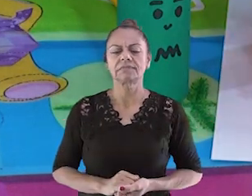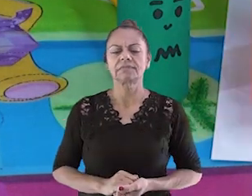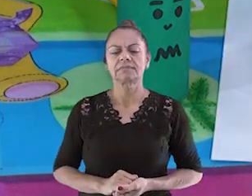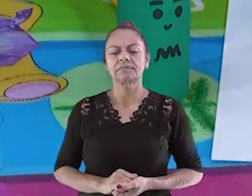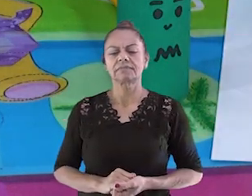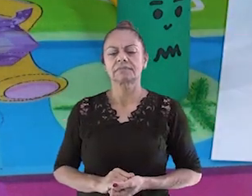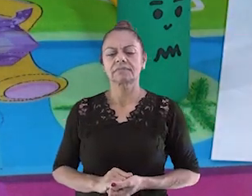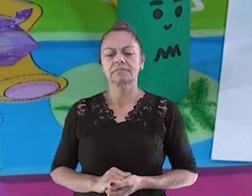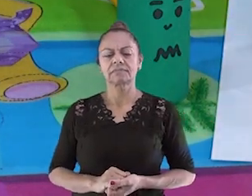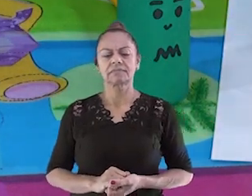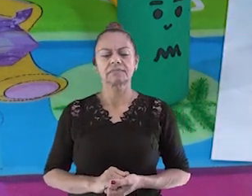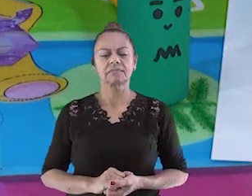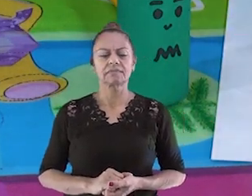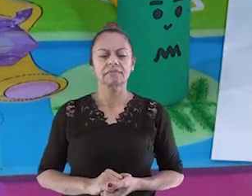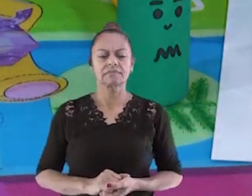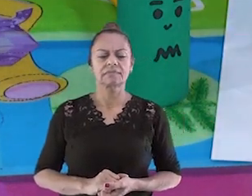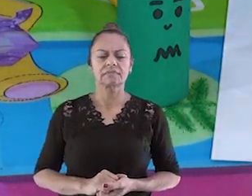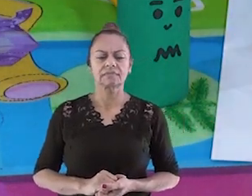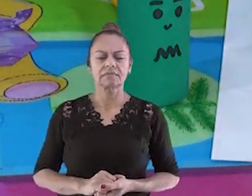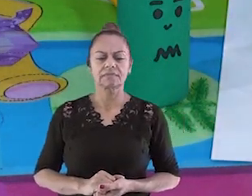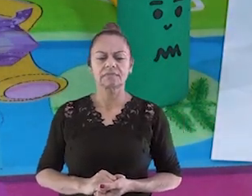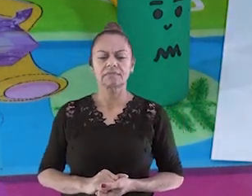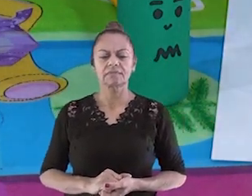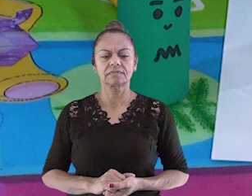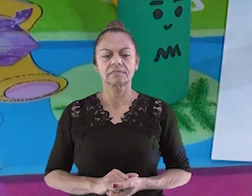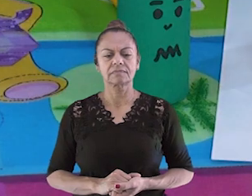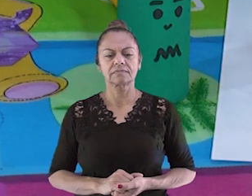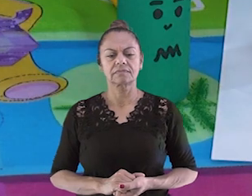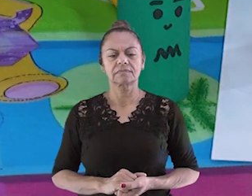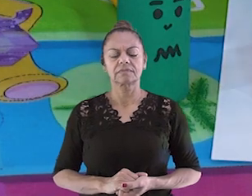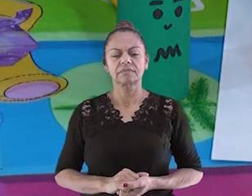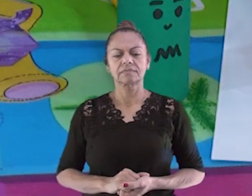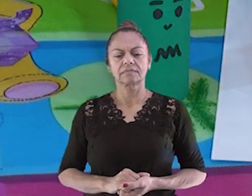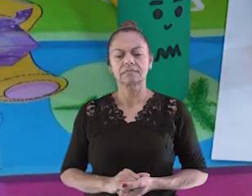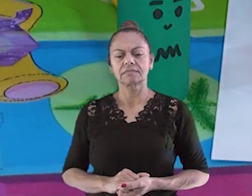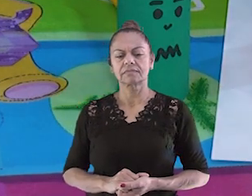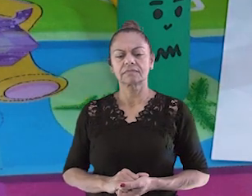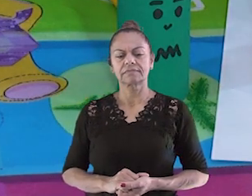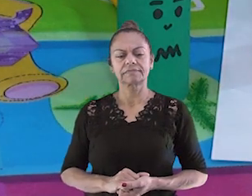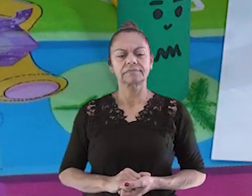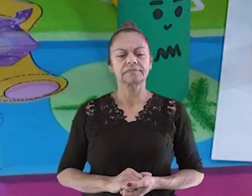pedaço necessário e colar. Assim, ó.